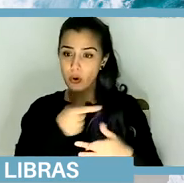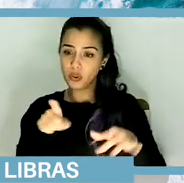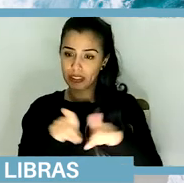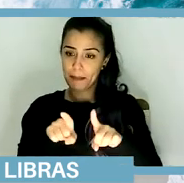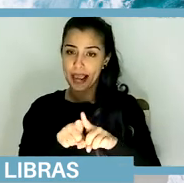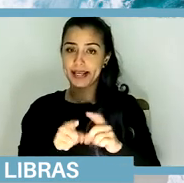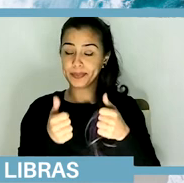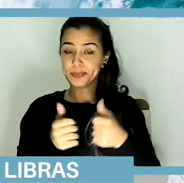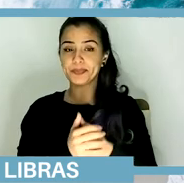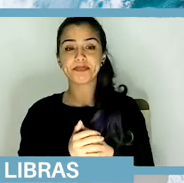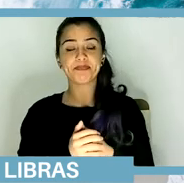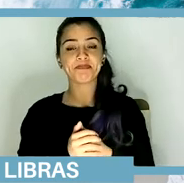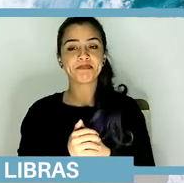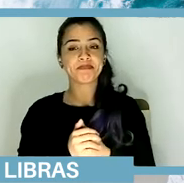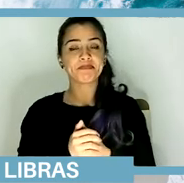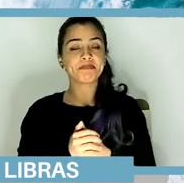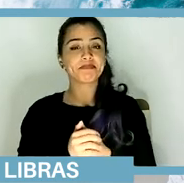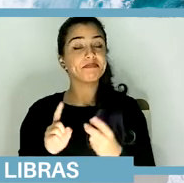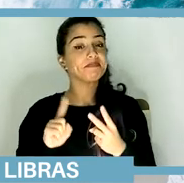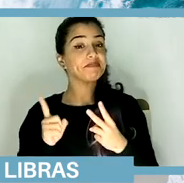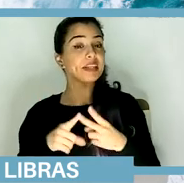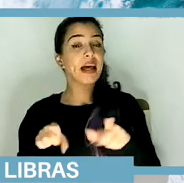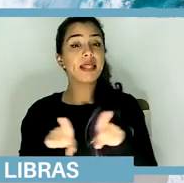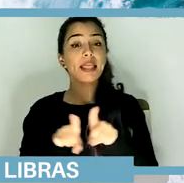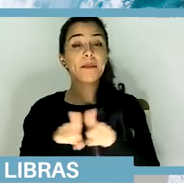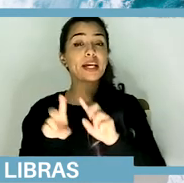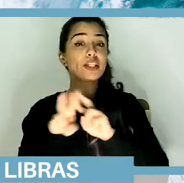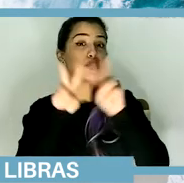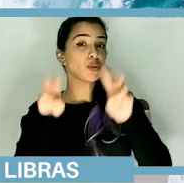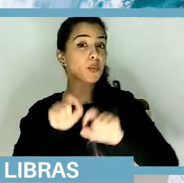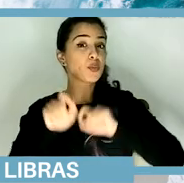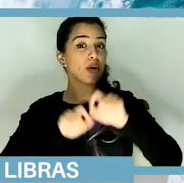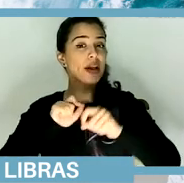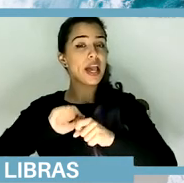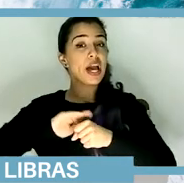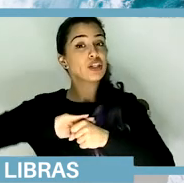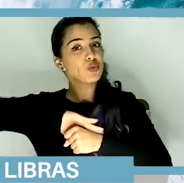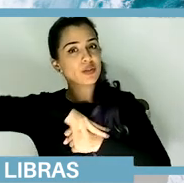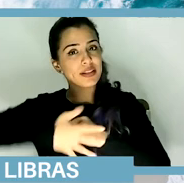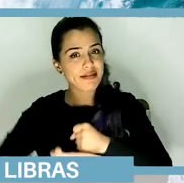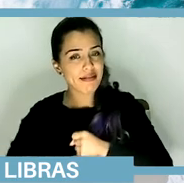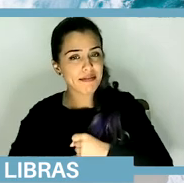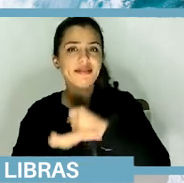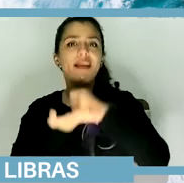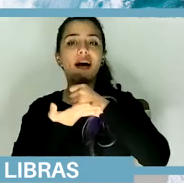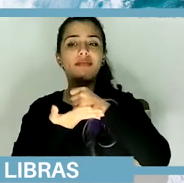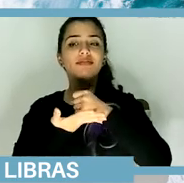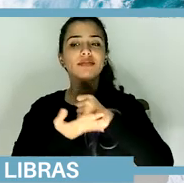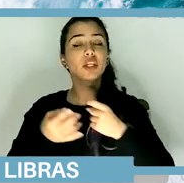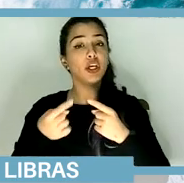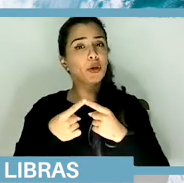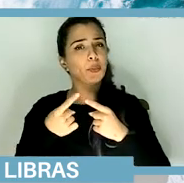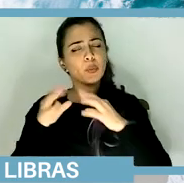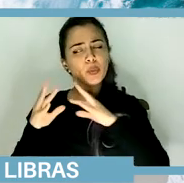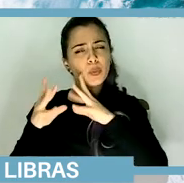por fim não poderia deixar de falar também fiz uma aspectos da sustentabilidade né porque isso tudo que eu tô falando então regrinha não é só um